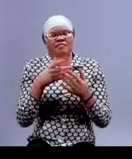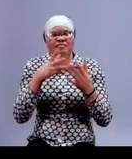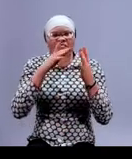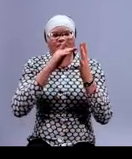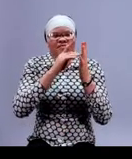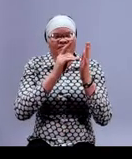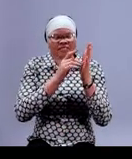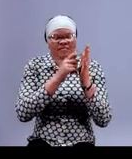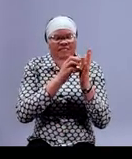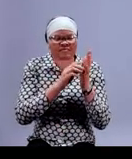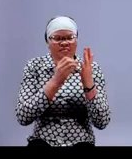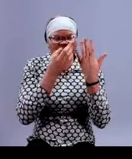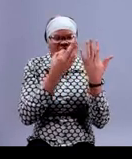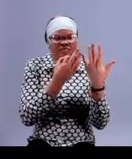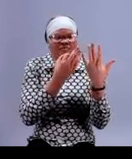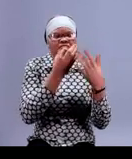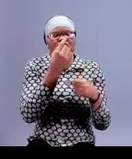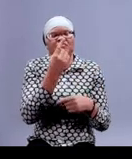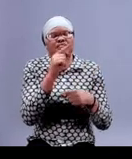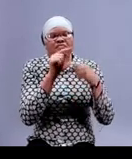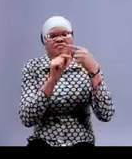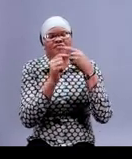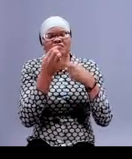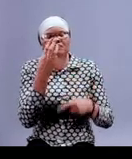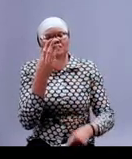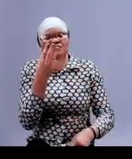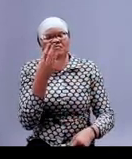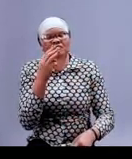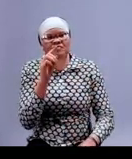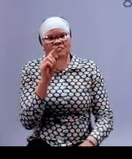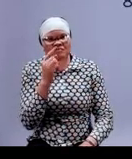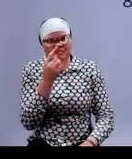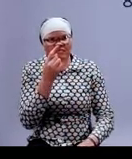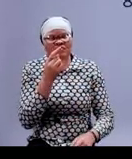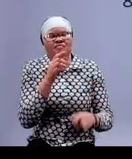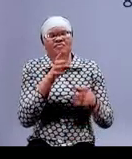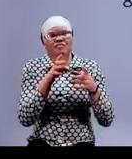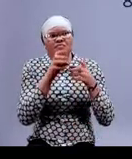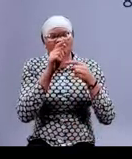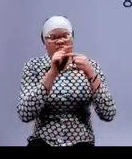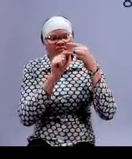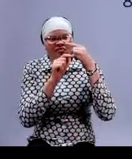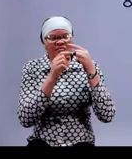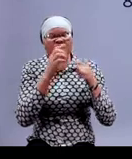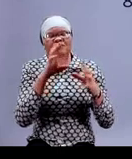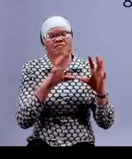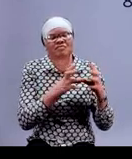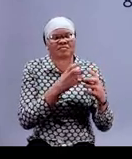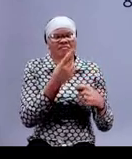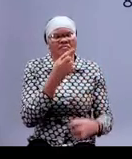vamos calcular 81 a dividir por 3 Primeiro divide-se as